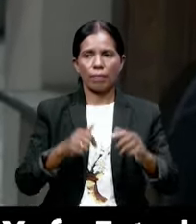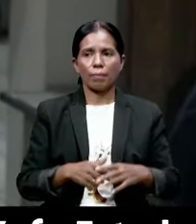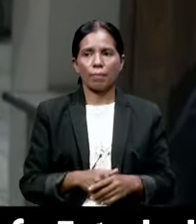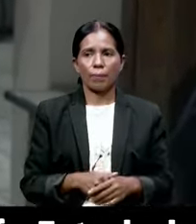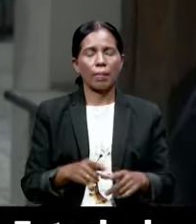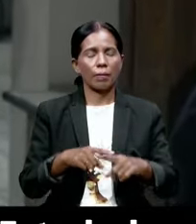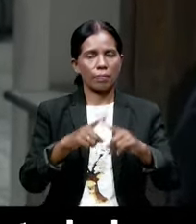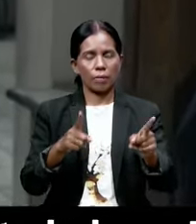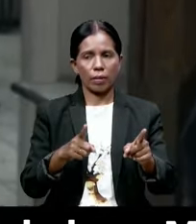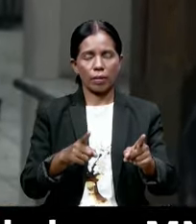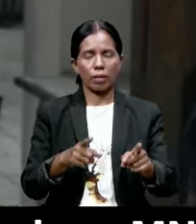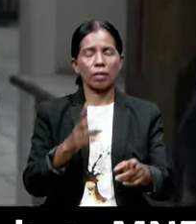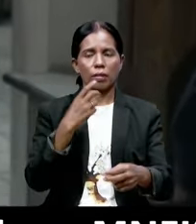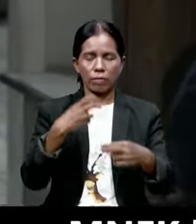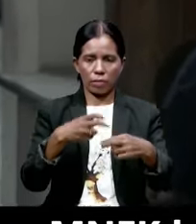Maybe, né? Grave.